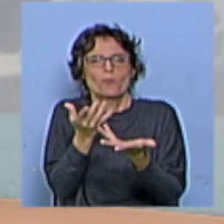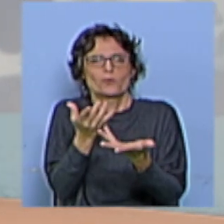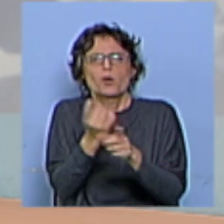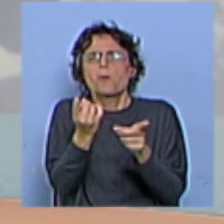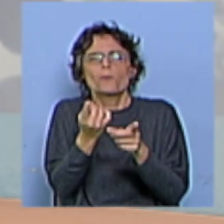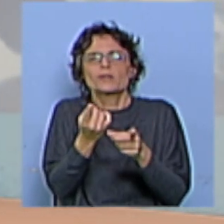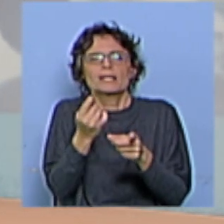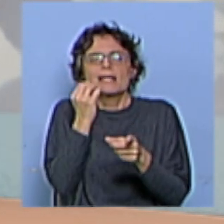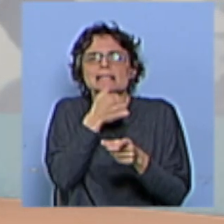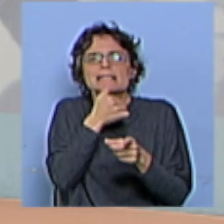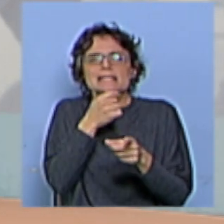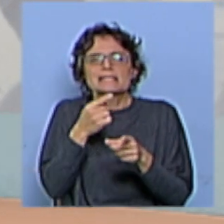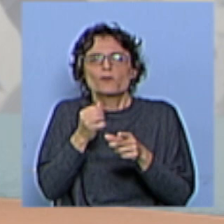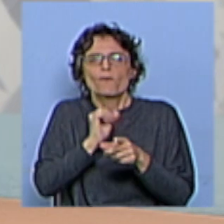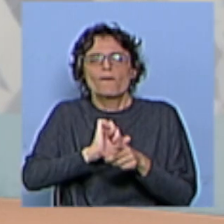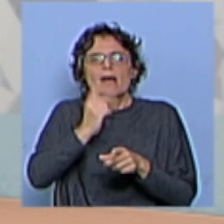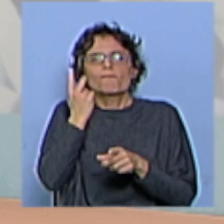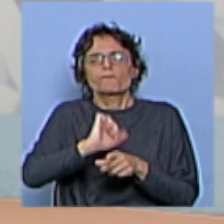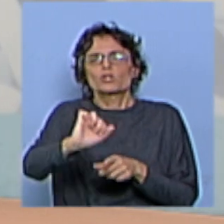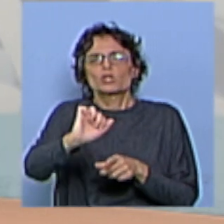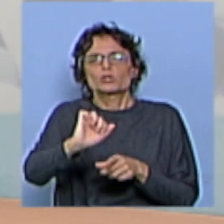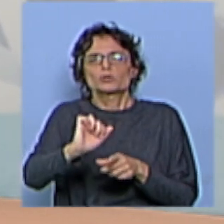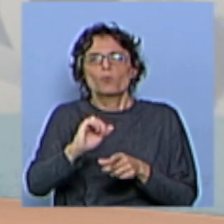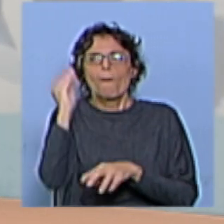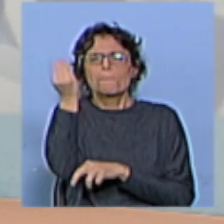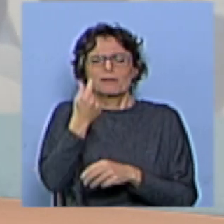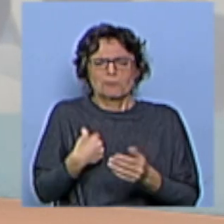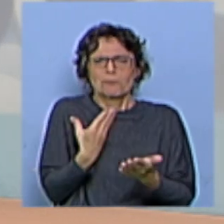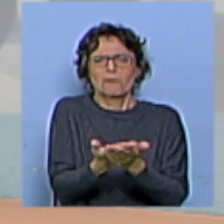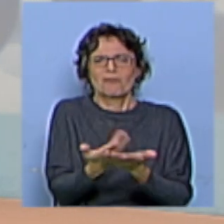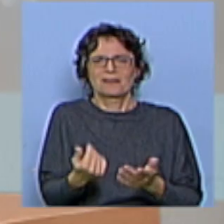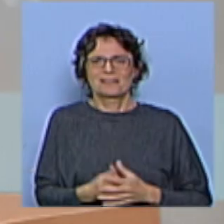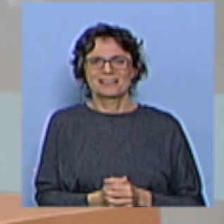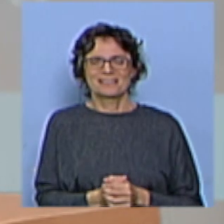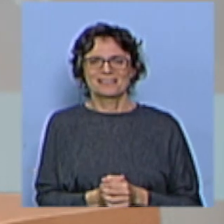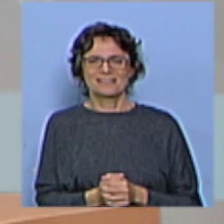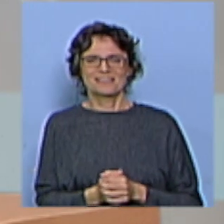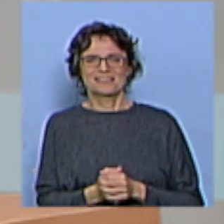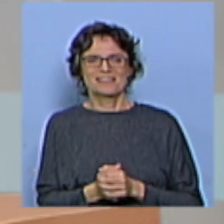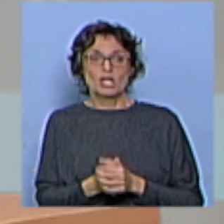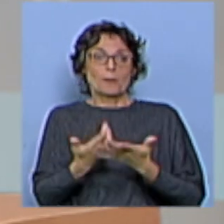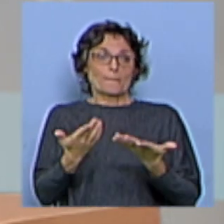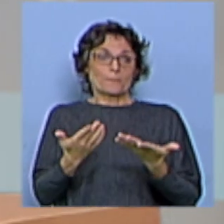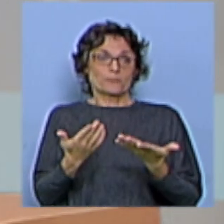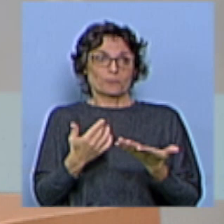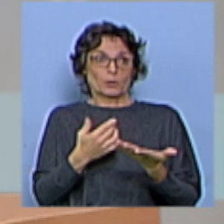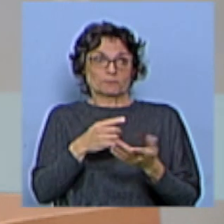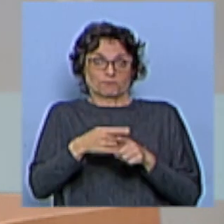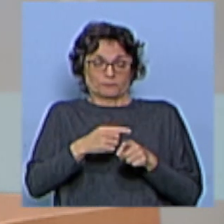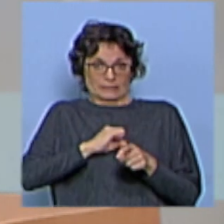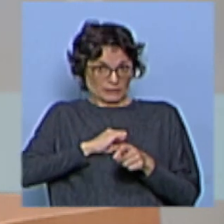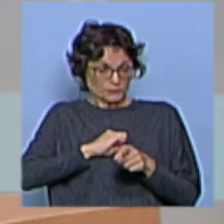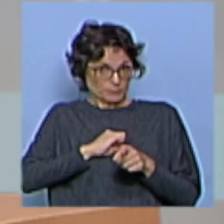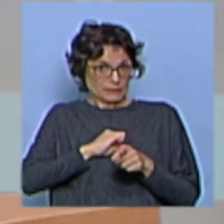dedicar a vida a preservar e a promover o património histórico. Bom, verdadeiramente o meu interesse pelo património